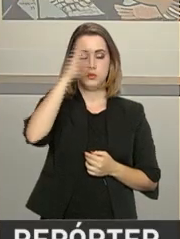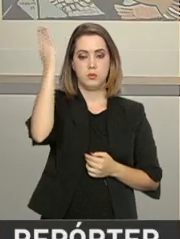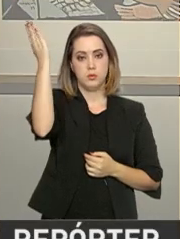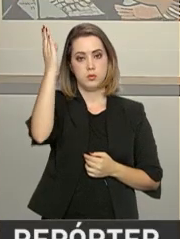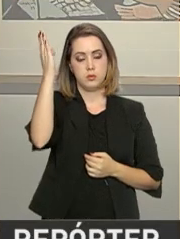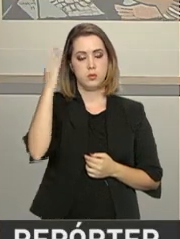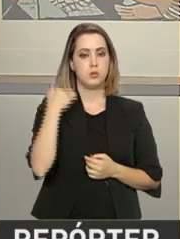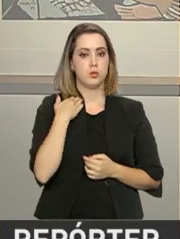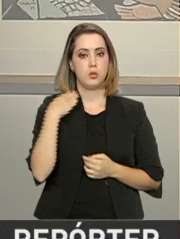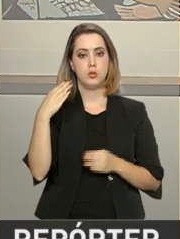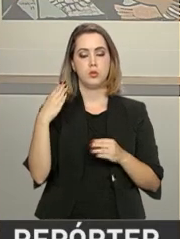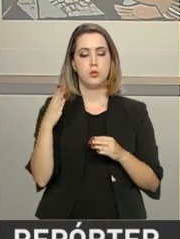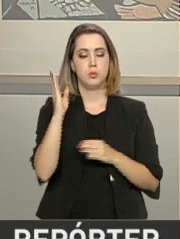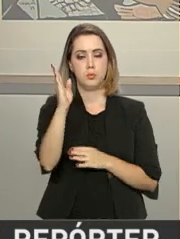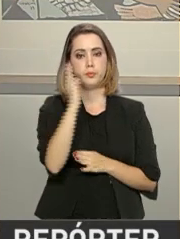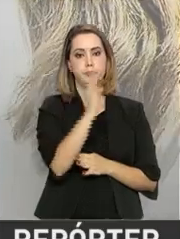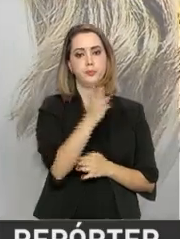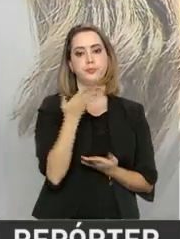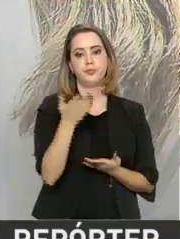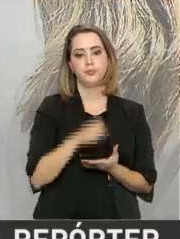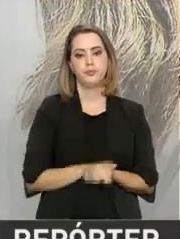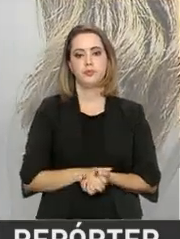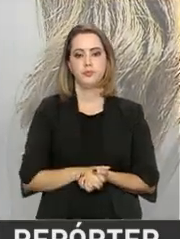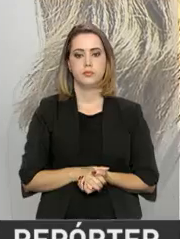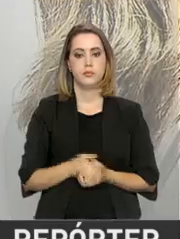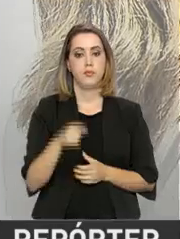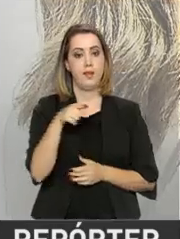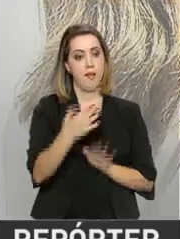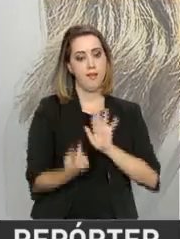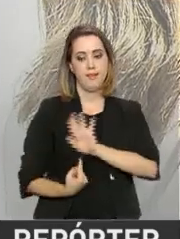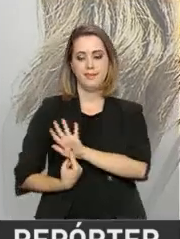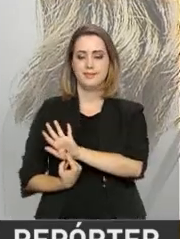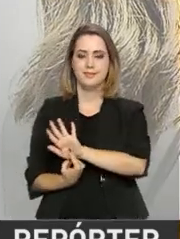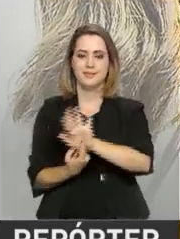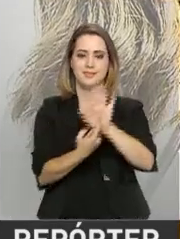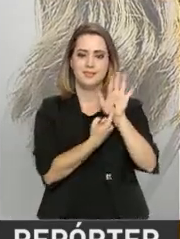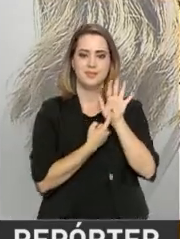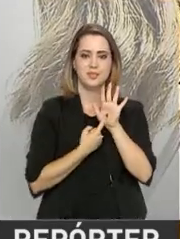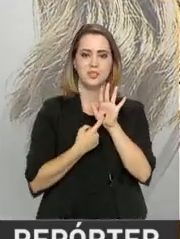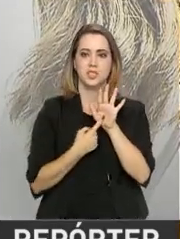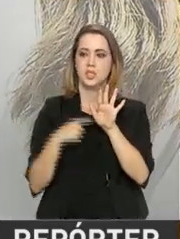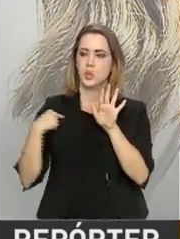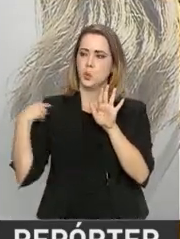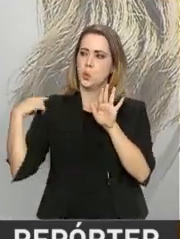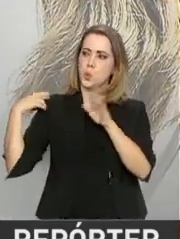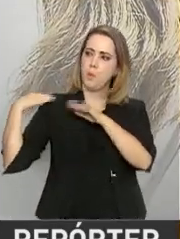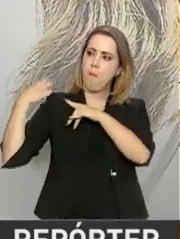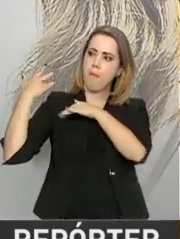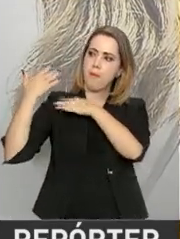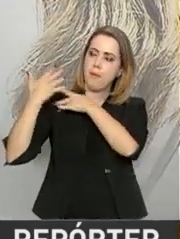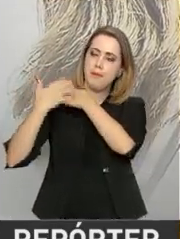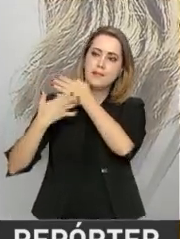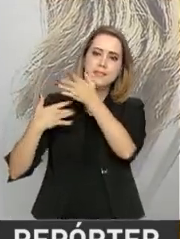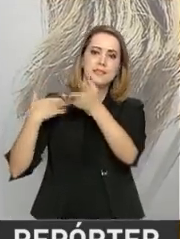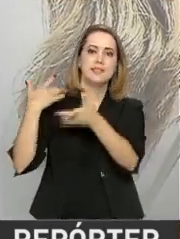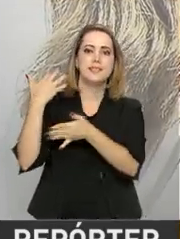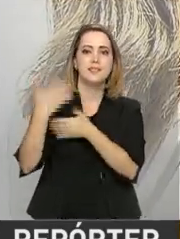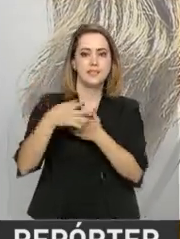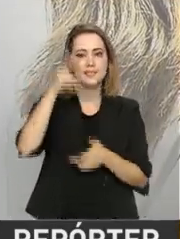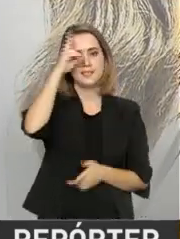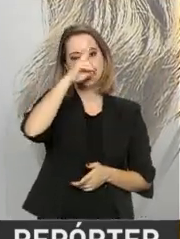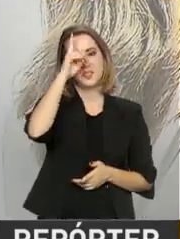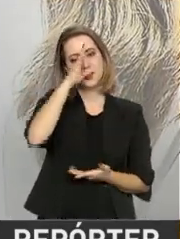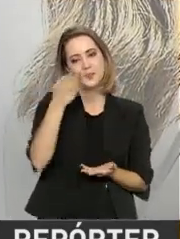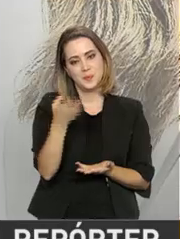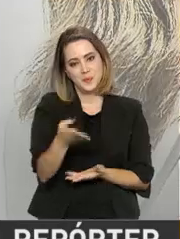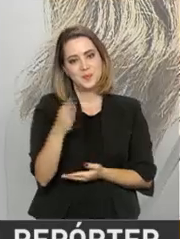um espaço com telas e esculturas essa exposição ela tá trazendo uma linha do tempo contando a história do banco e mostrando como é que